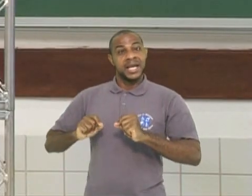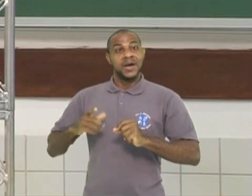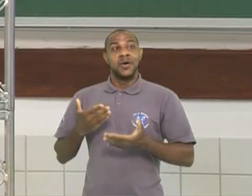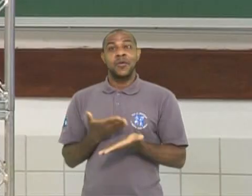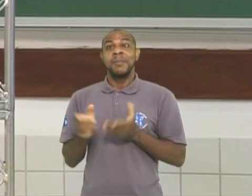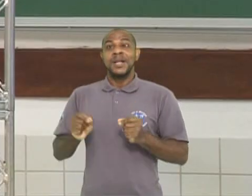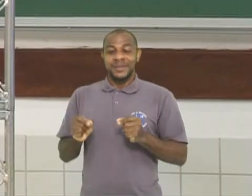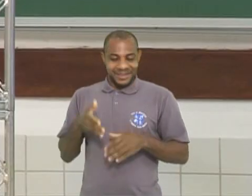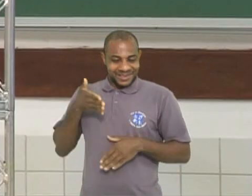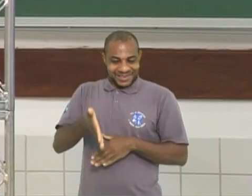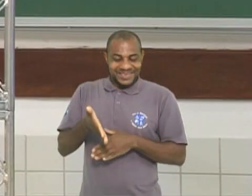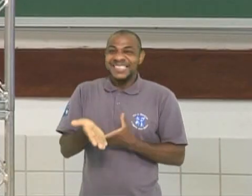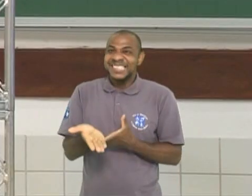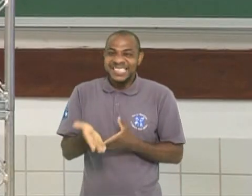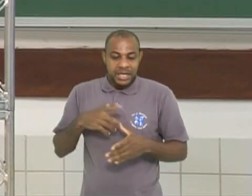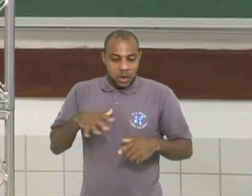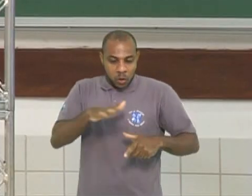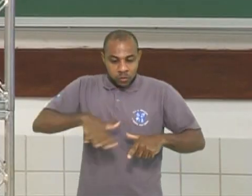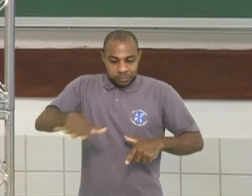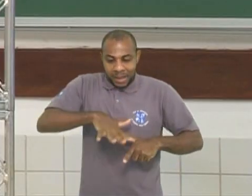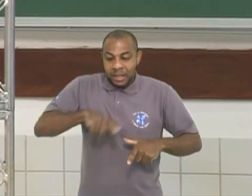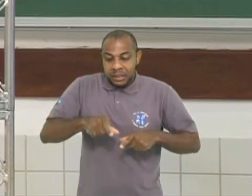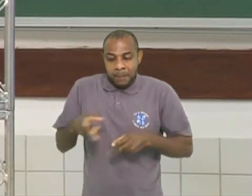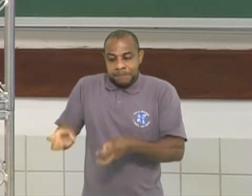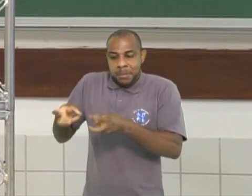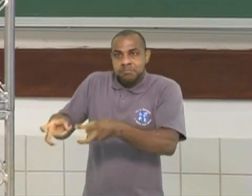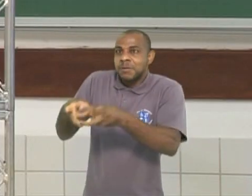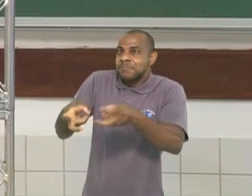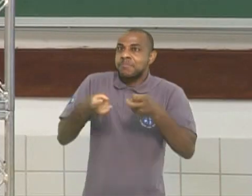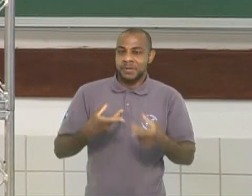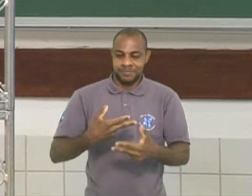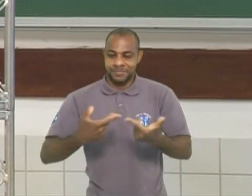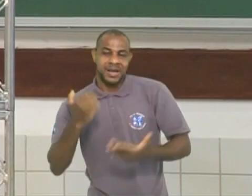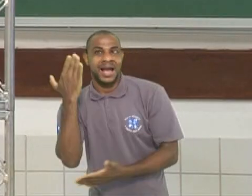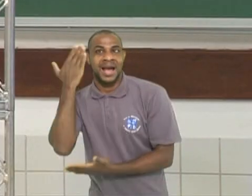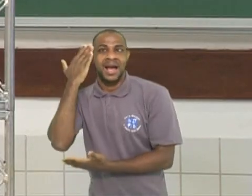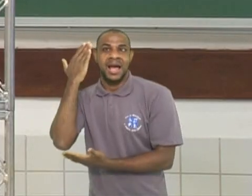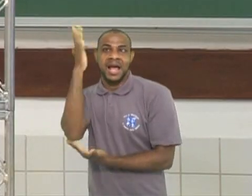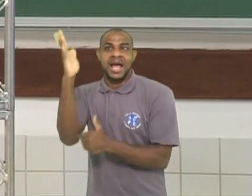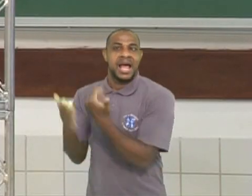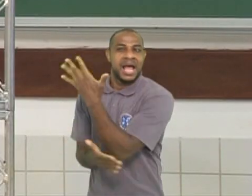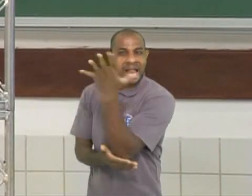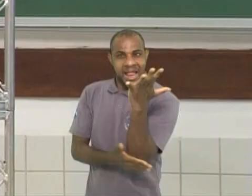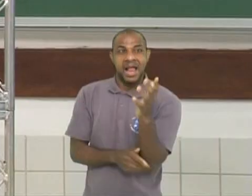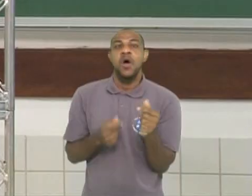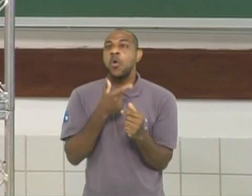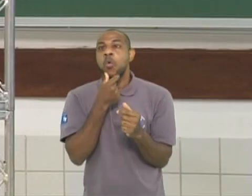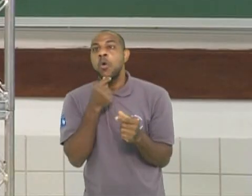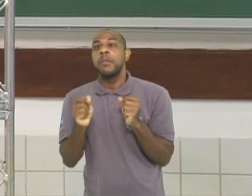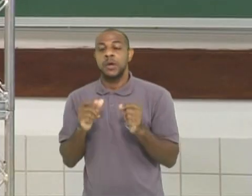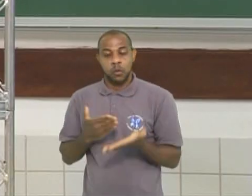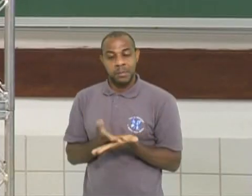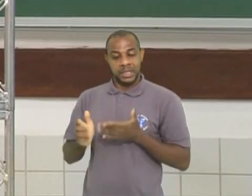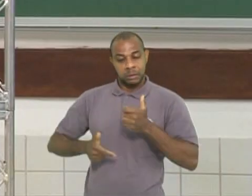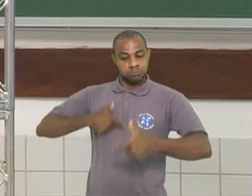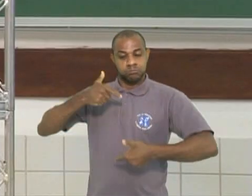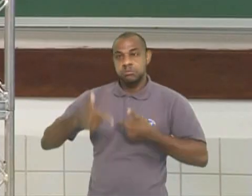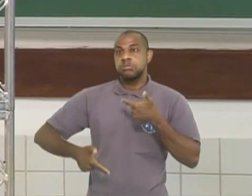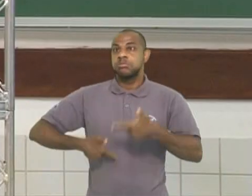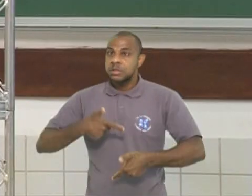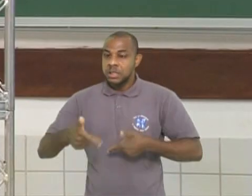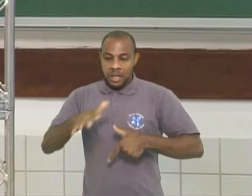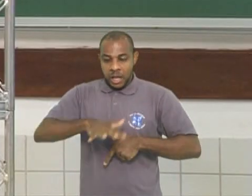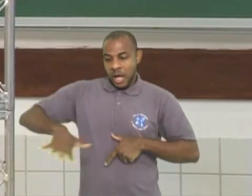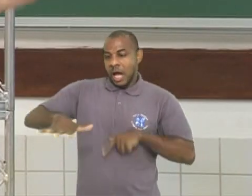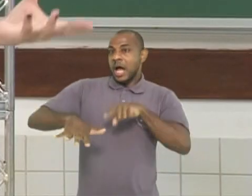interferir naquele espaço, naqueles elementos naturais. Então, o homem começa a sua ação sobre os